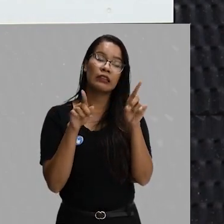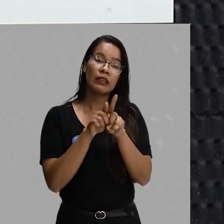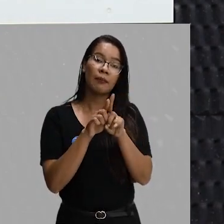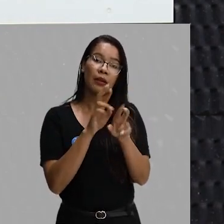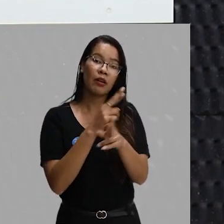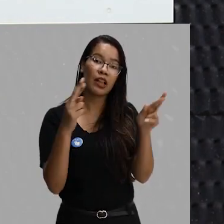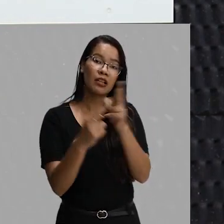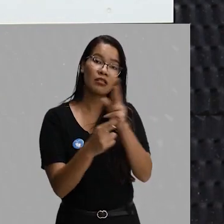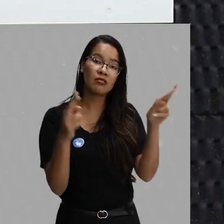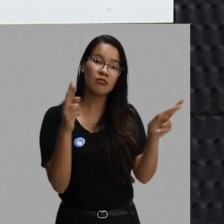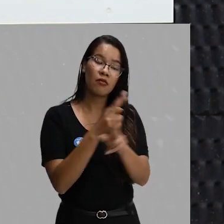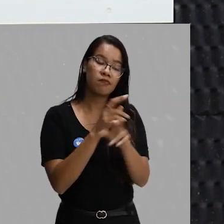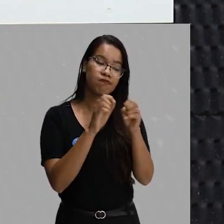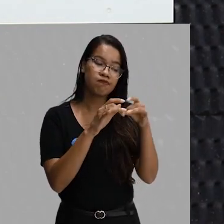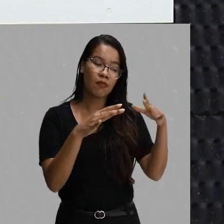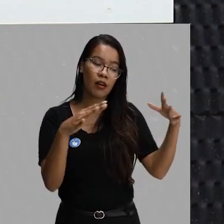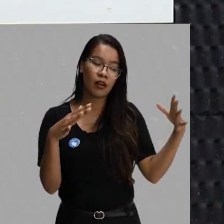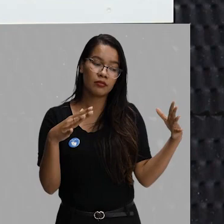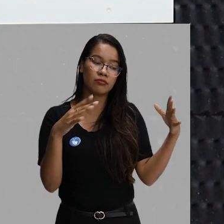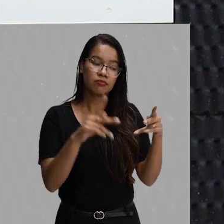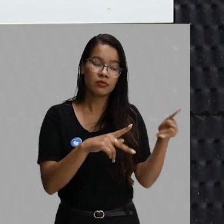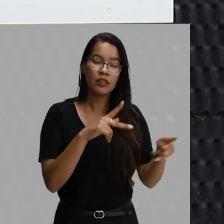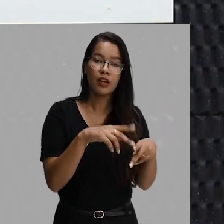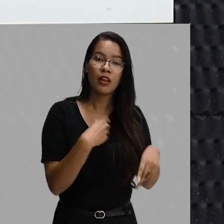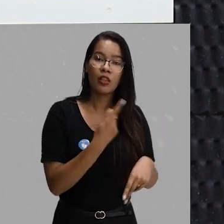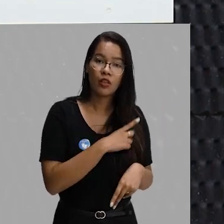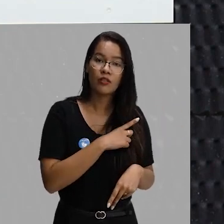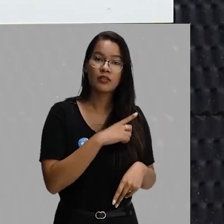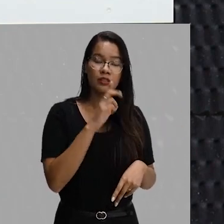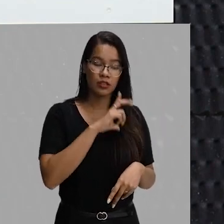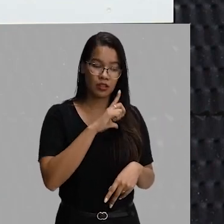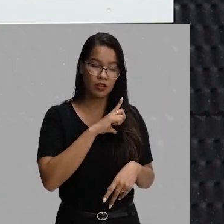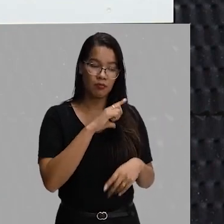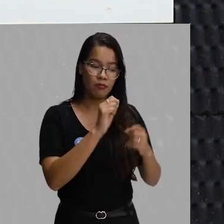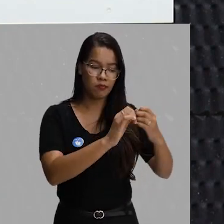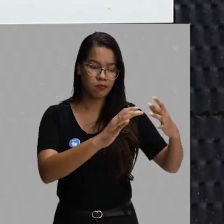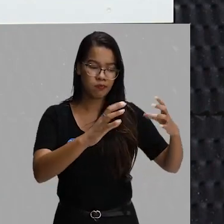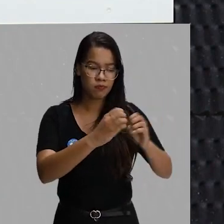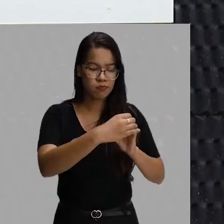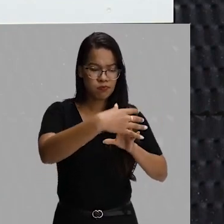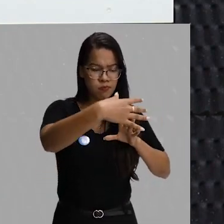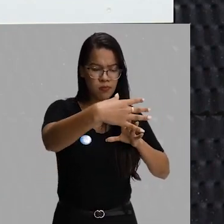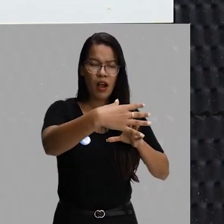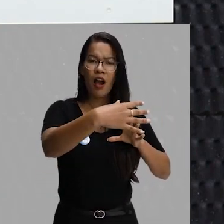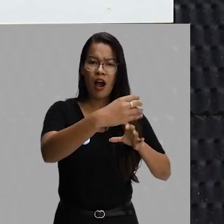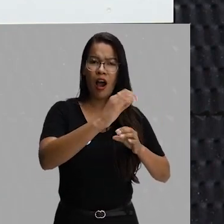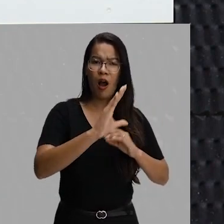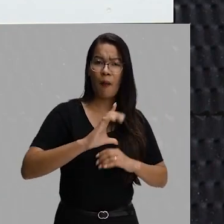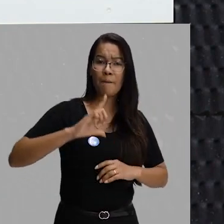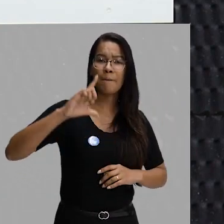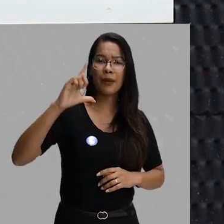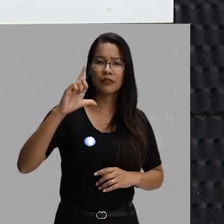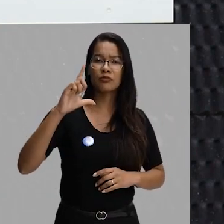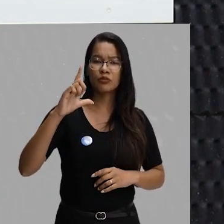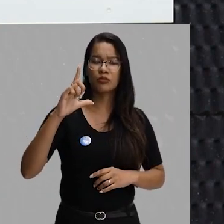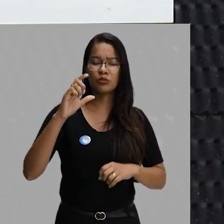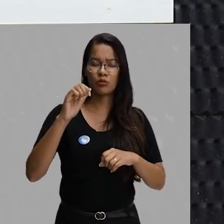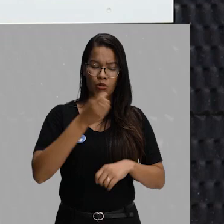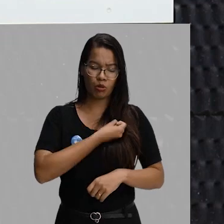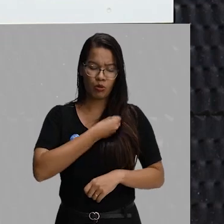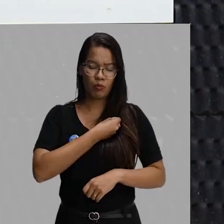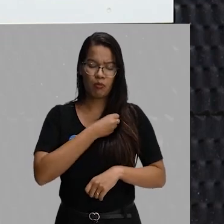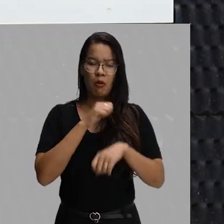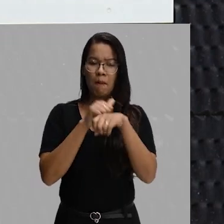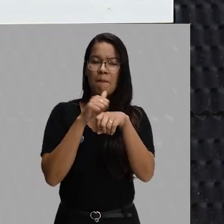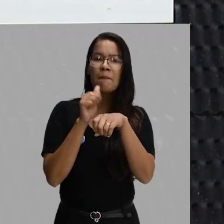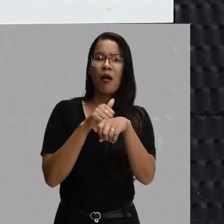a um inchaço populacional. Nós teremos inchaço populacional, nós teremos aumento do número de plebeus pobres e